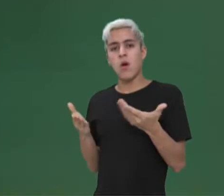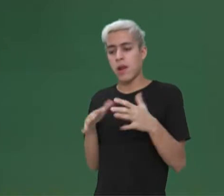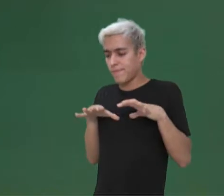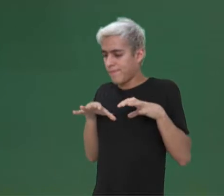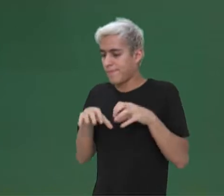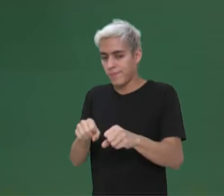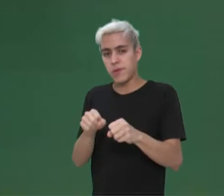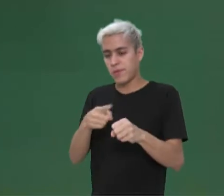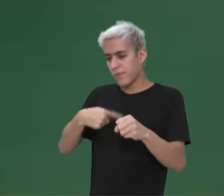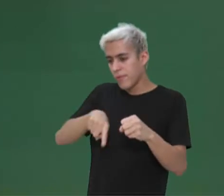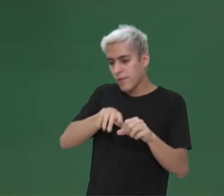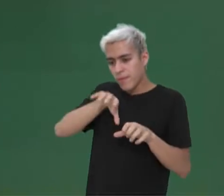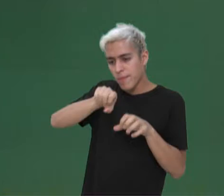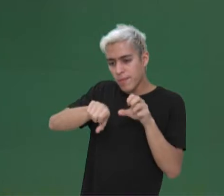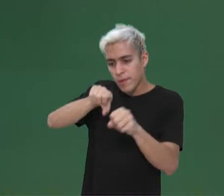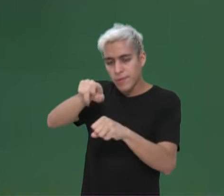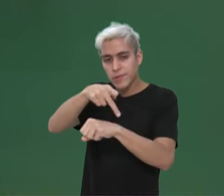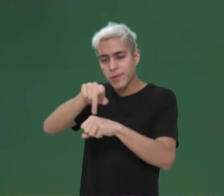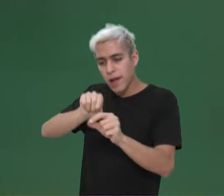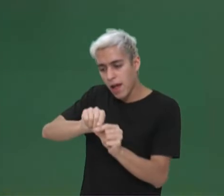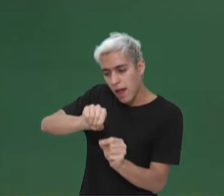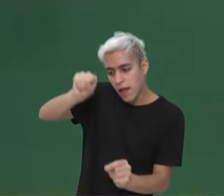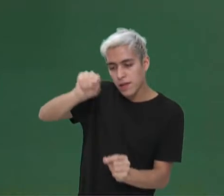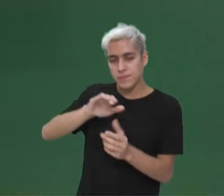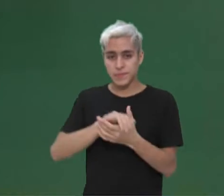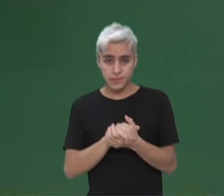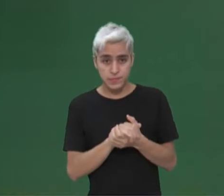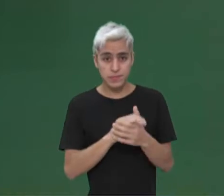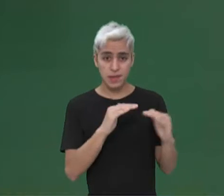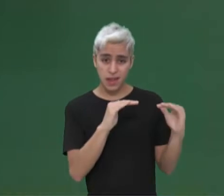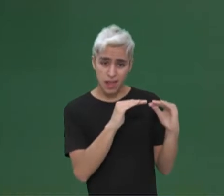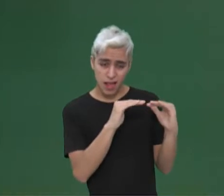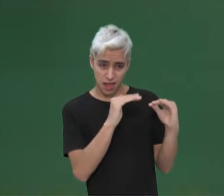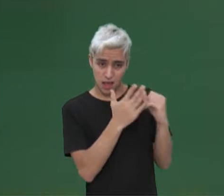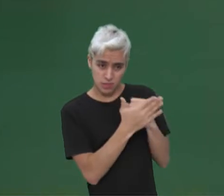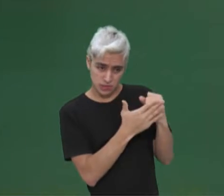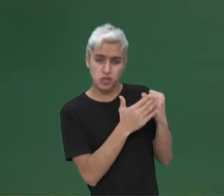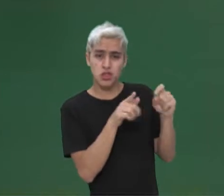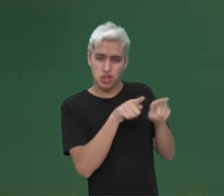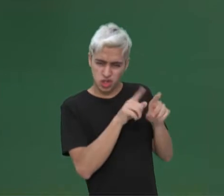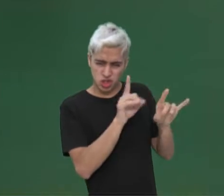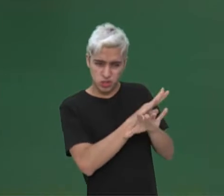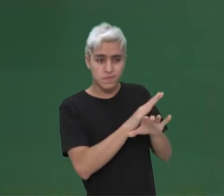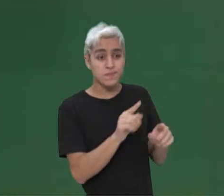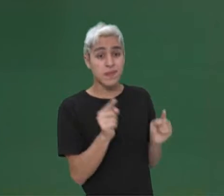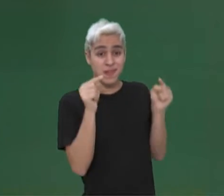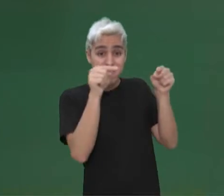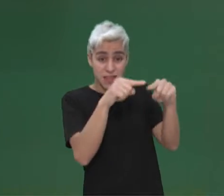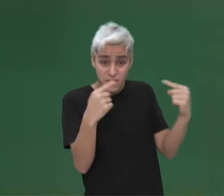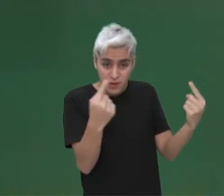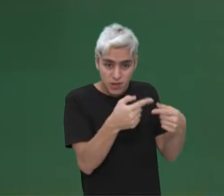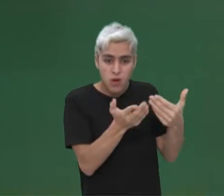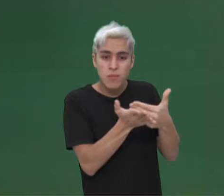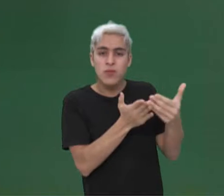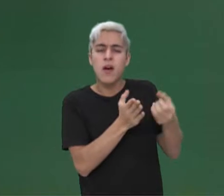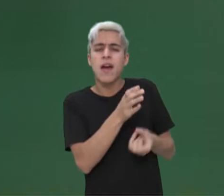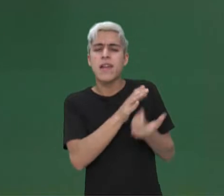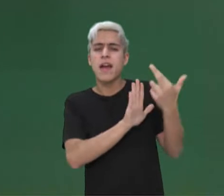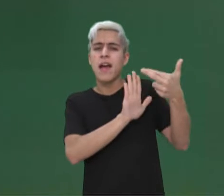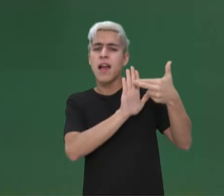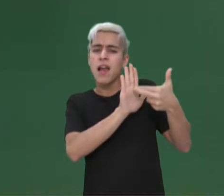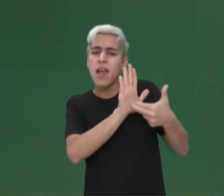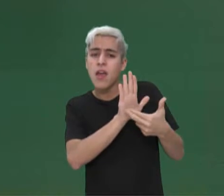além da Casa de Contratação, esse Conselho das Índias passou a criar as regras de